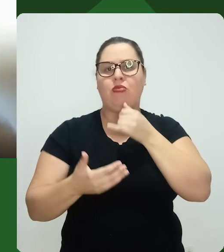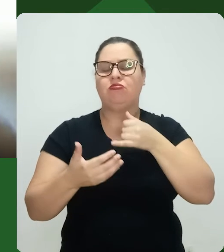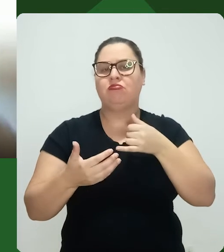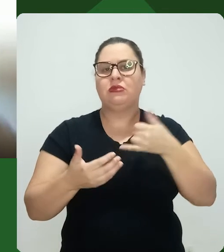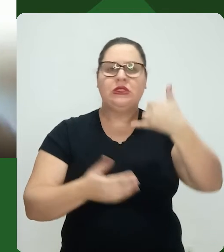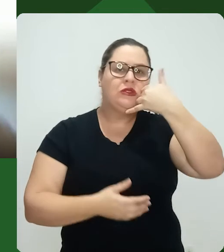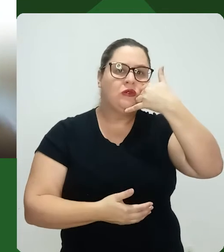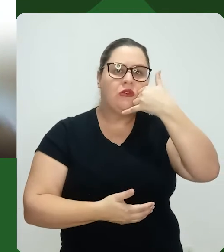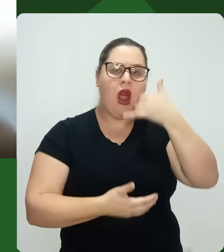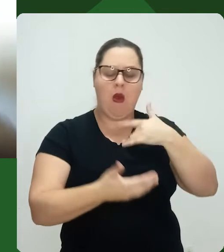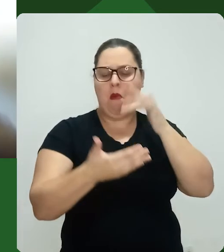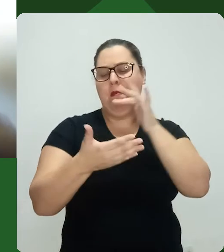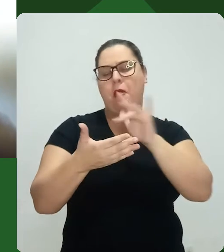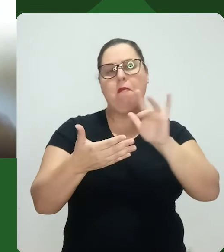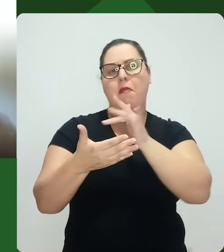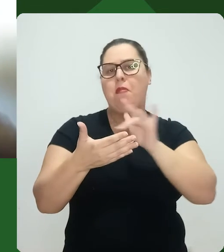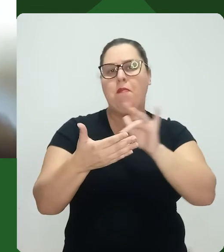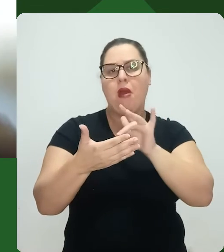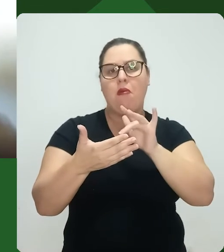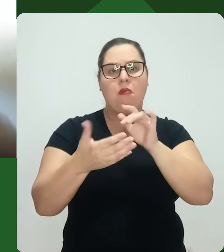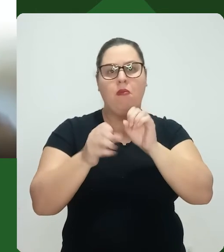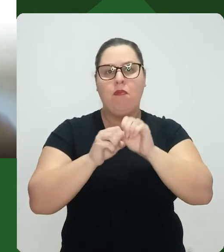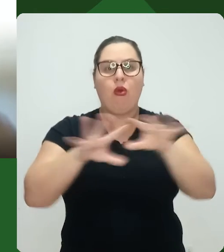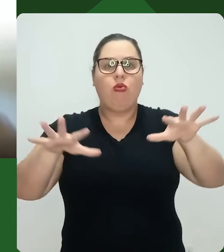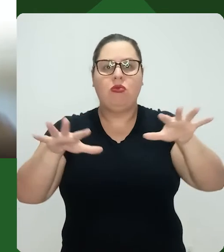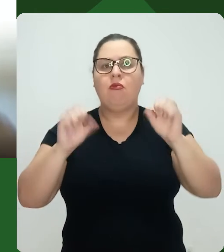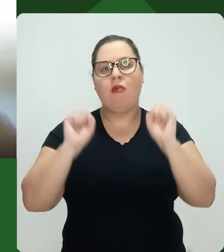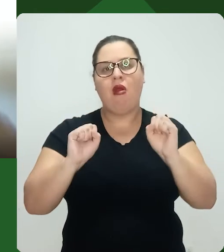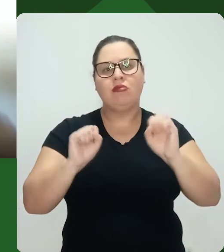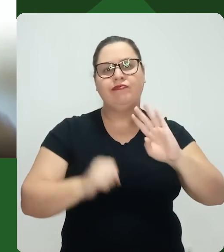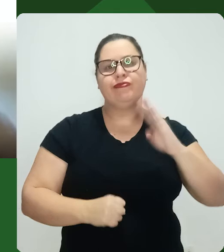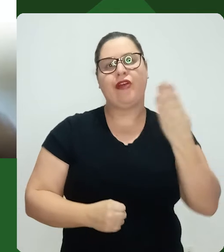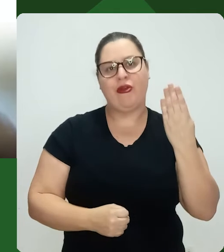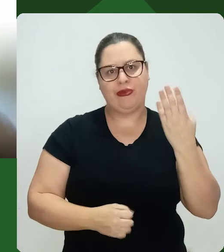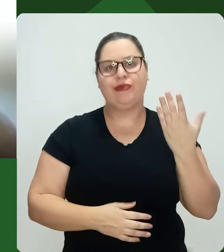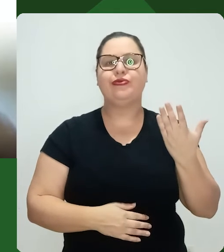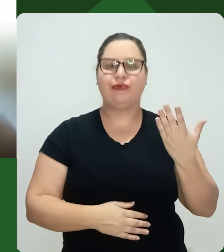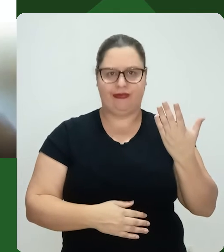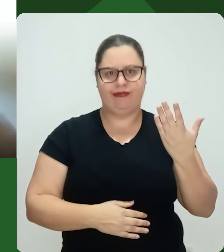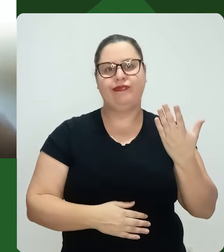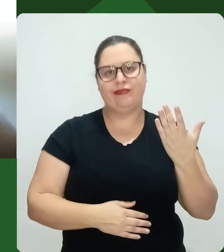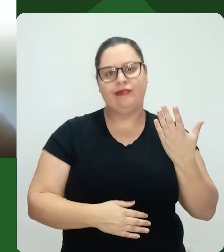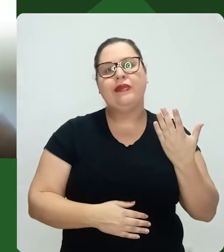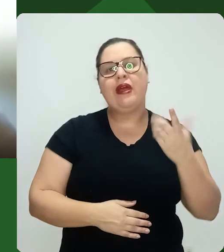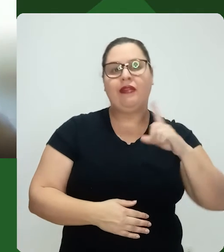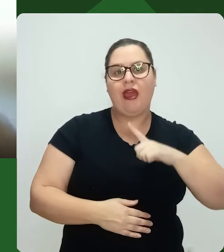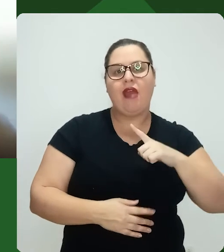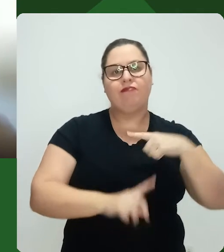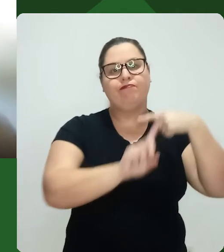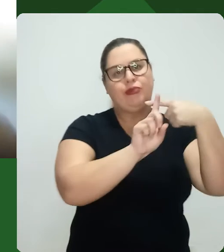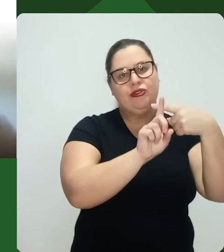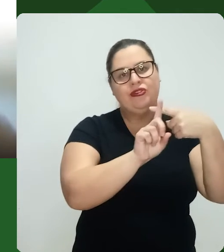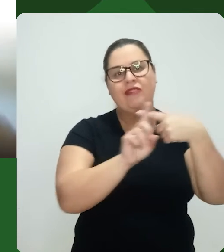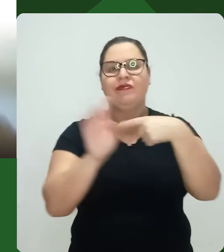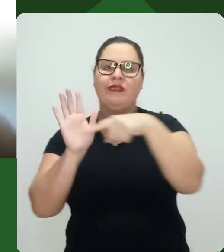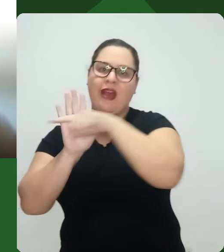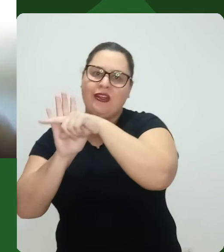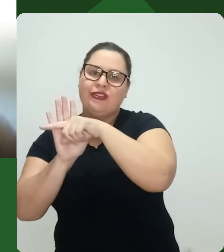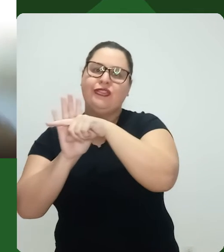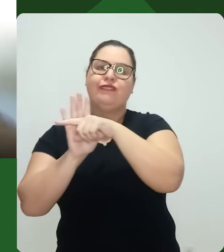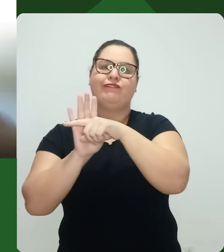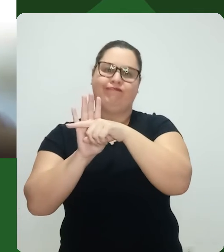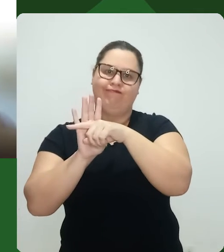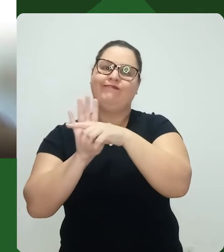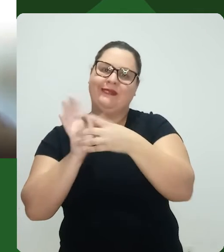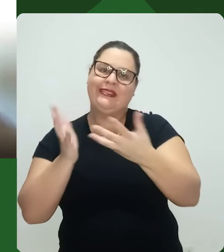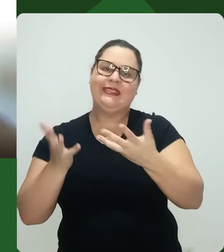um toquezinho no celular, eu posso difundir uma informação que é absolutamente falsa, né? Ao mesmo tempo que